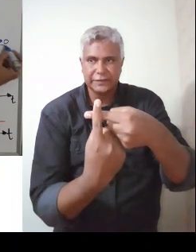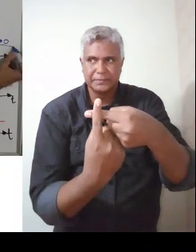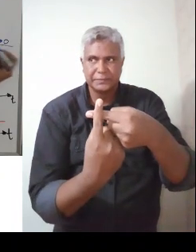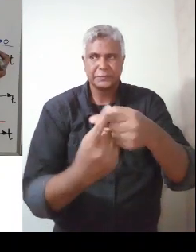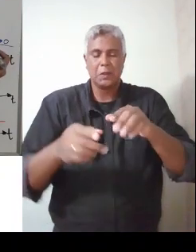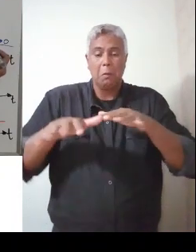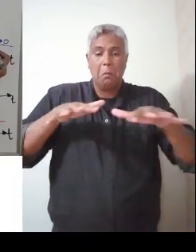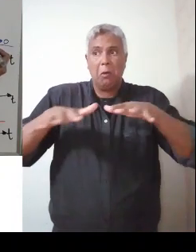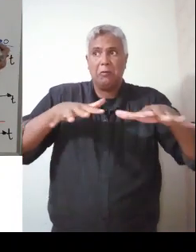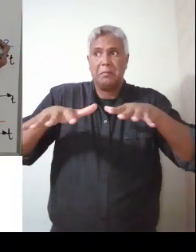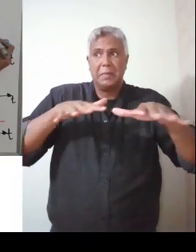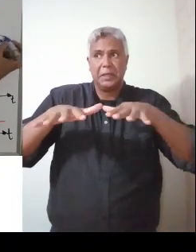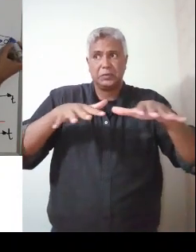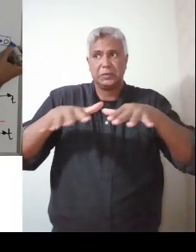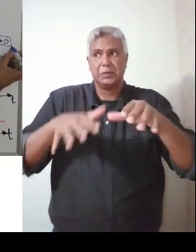progressivo.